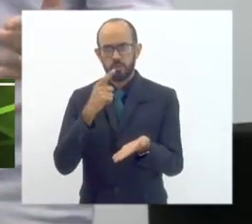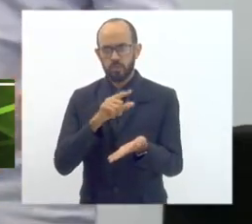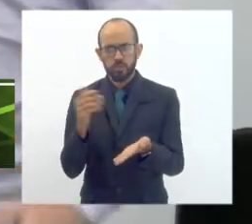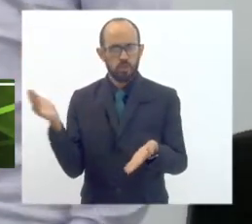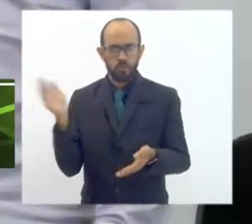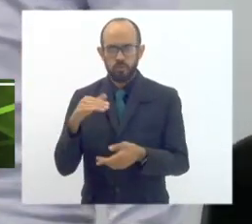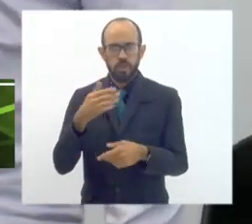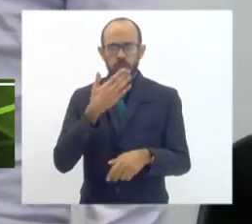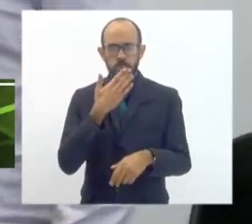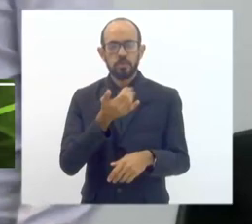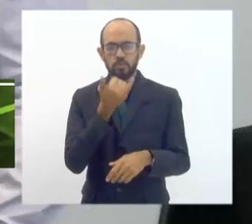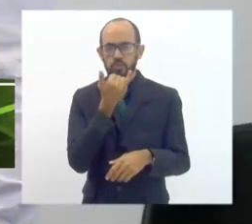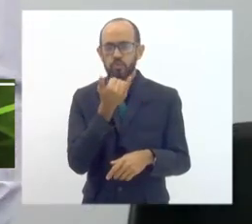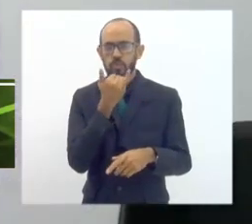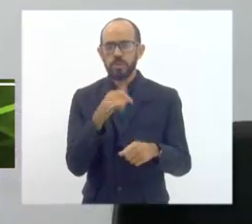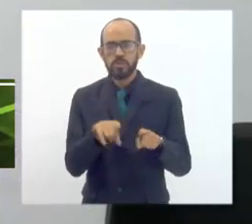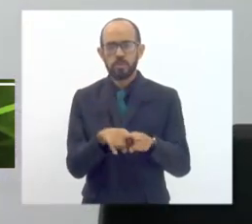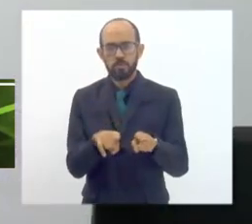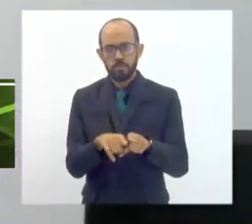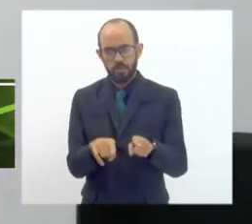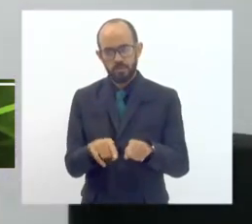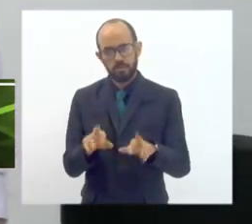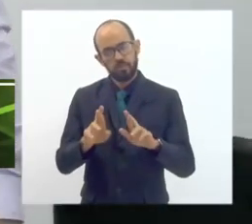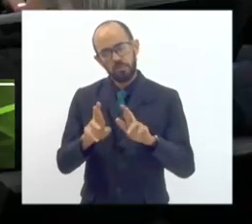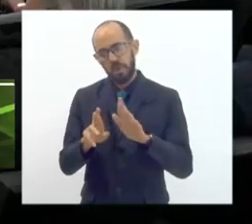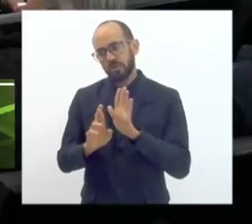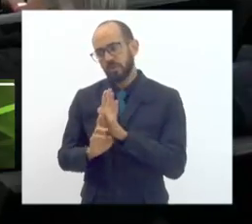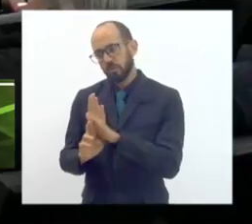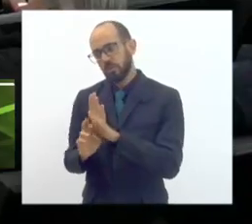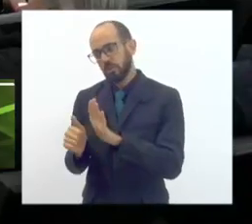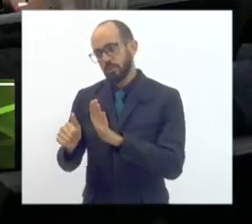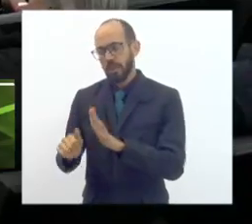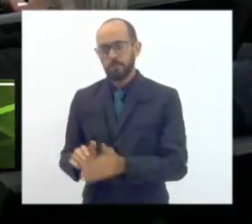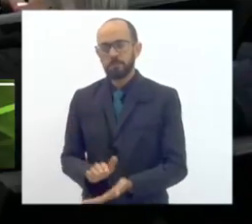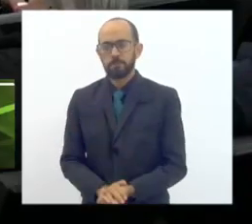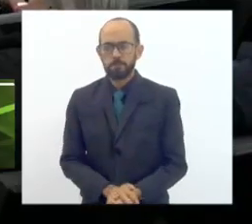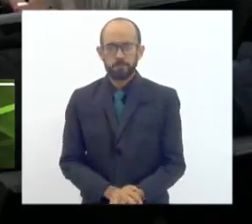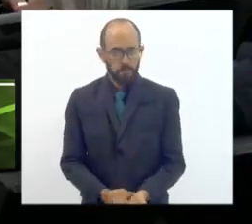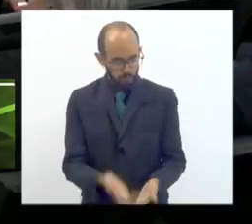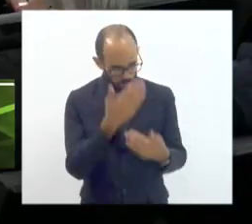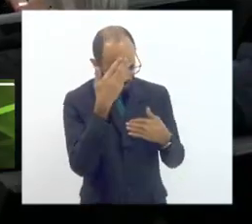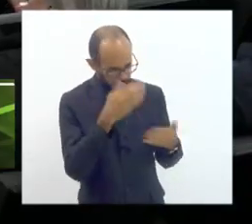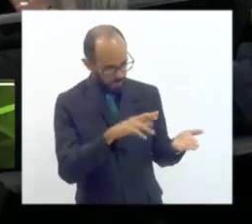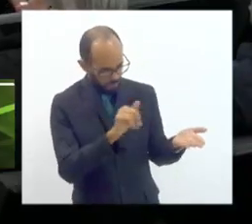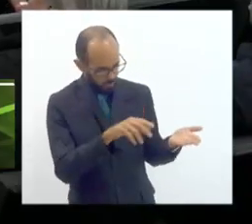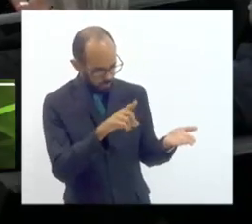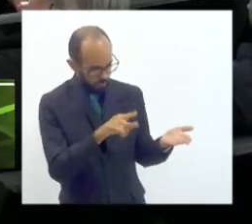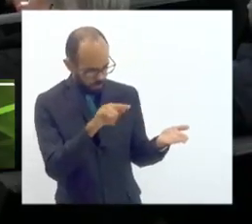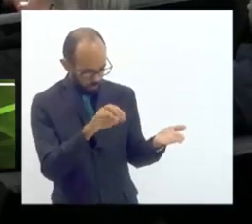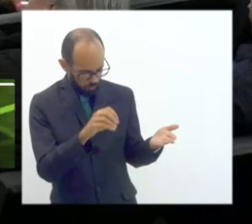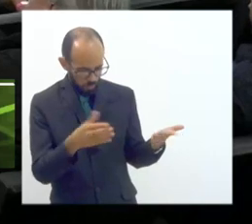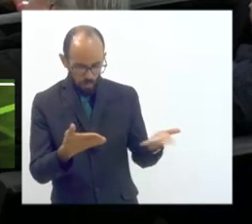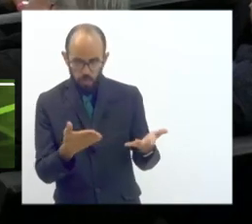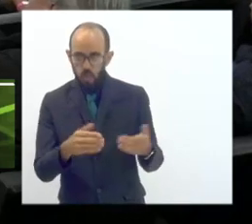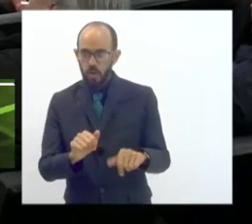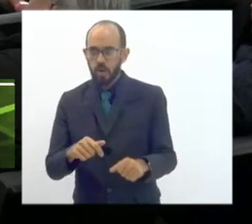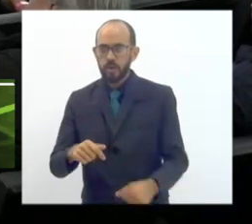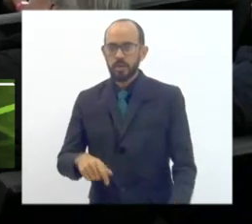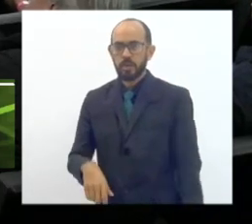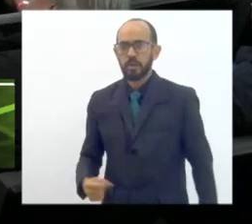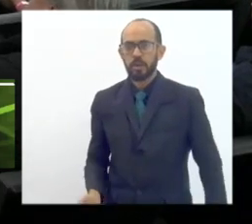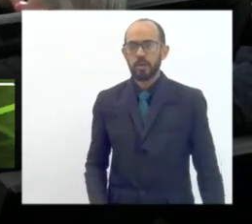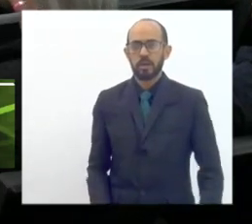ela pede desculpas, mas espero ter representado. Obrigado, Rodrigo. Dando sequência, o